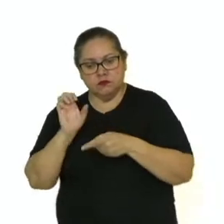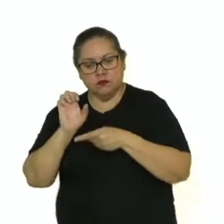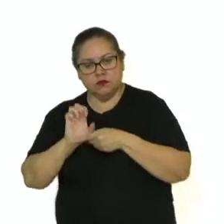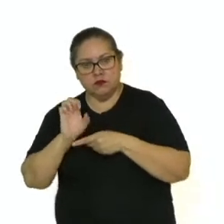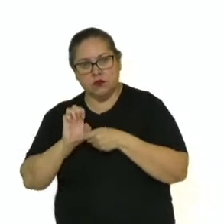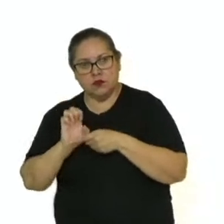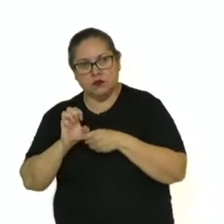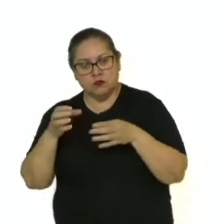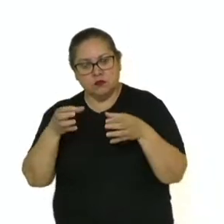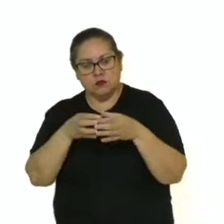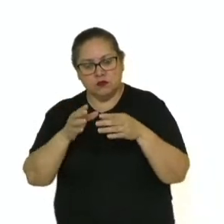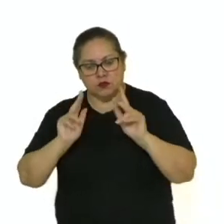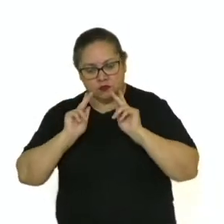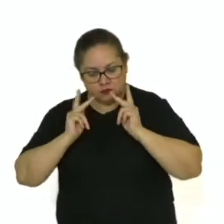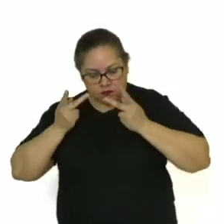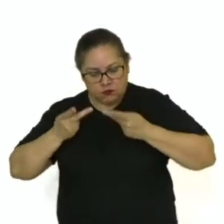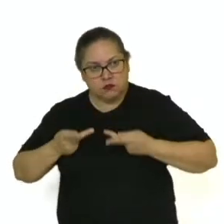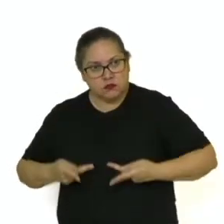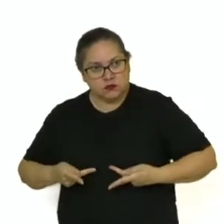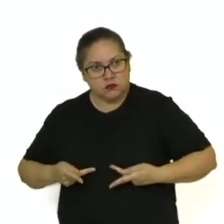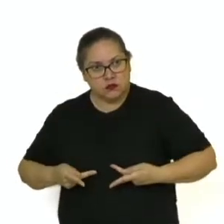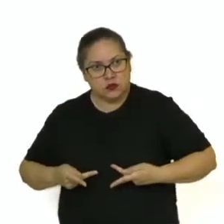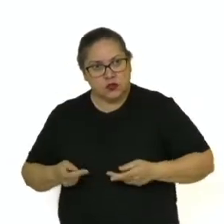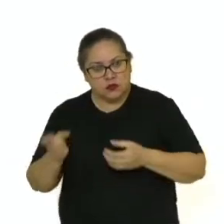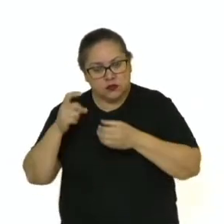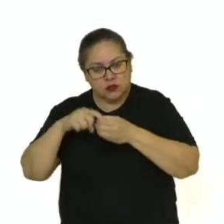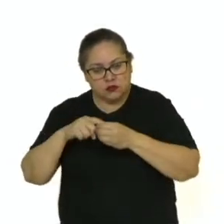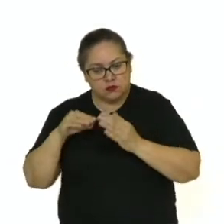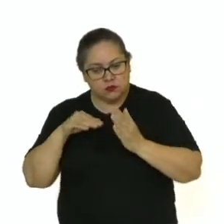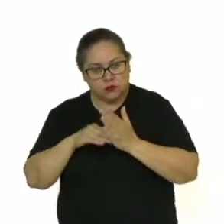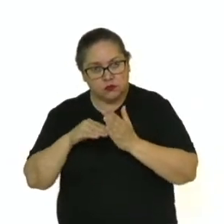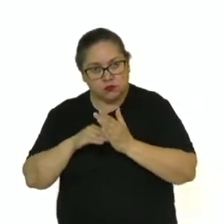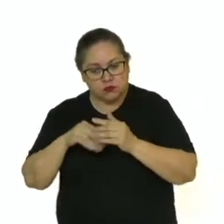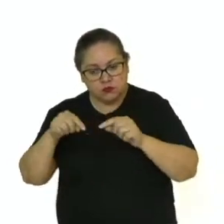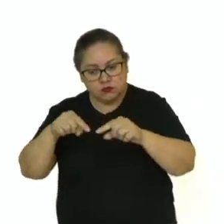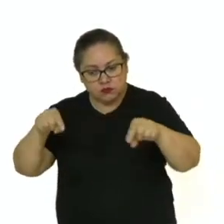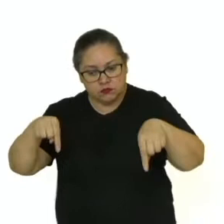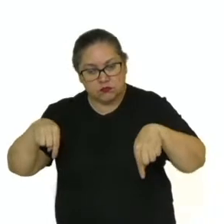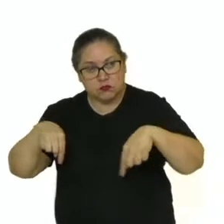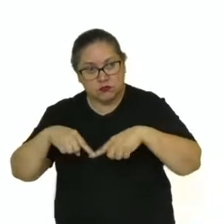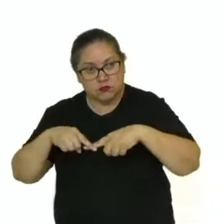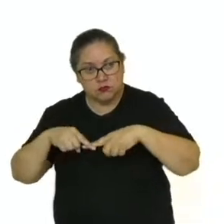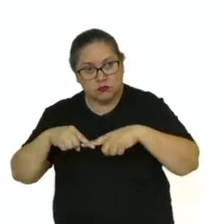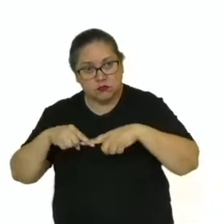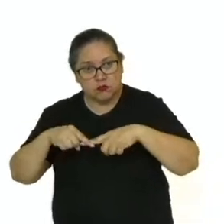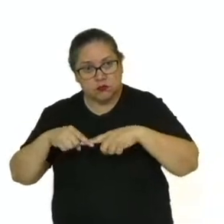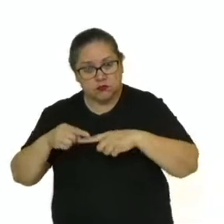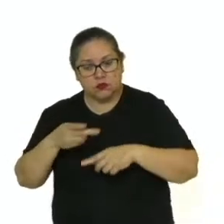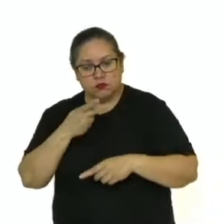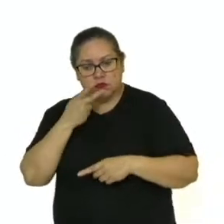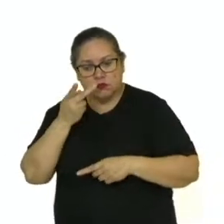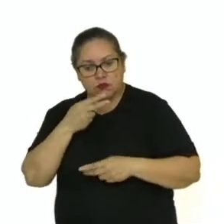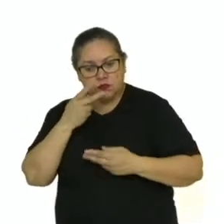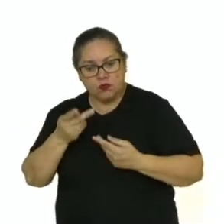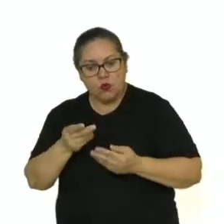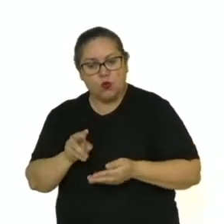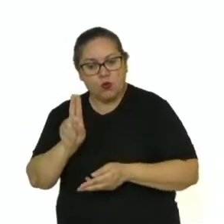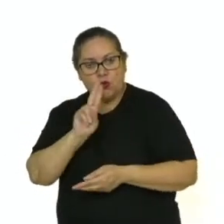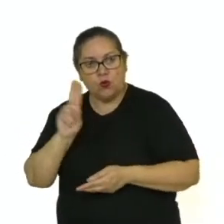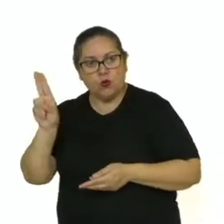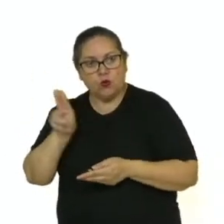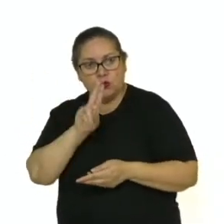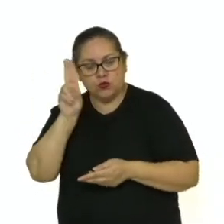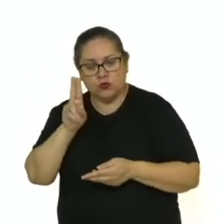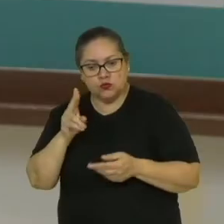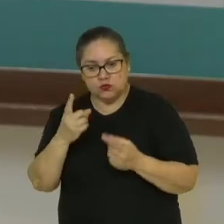uma comunidade humana. Dentro dos limites de um território, reivindica o monopólio do uso legítimo